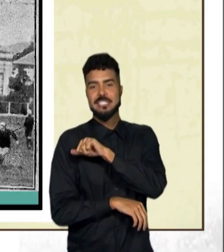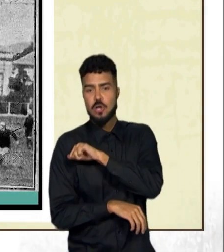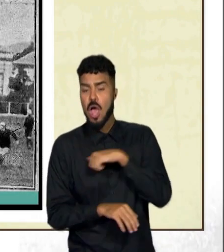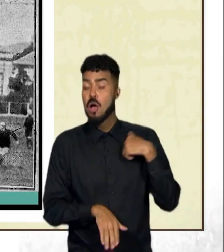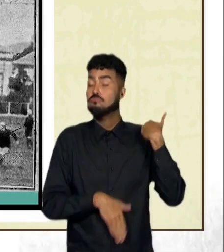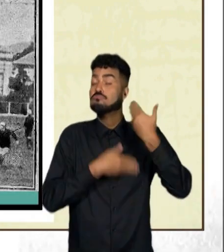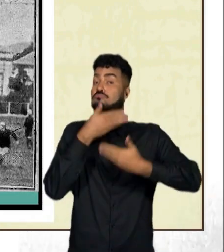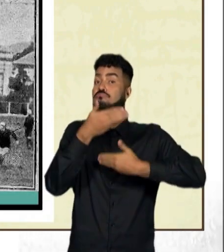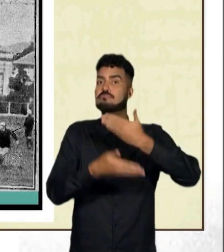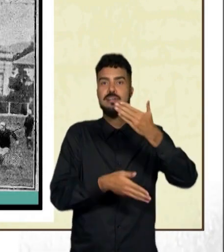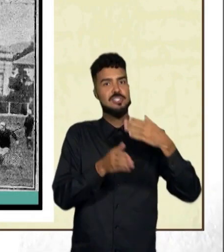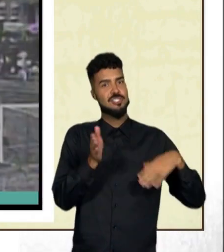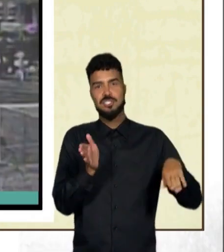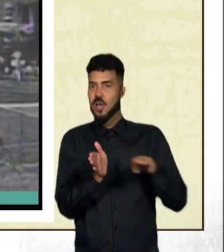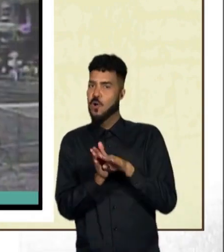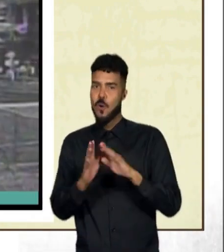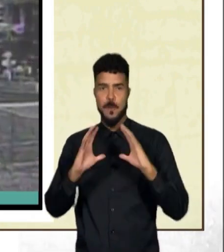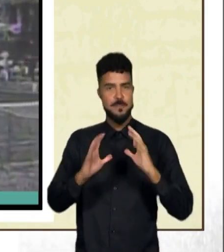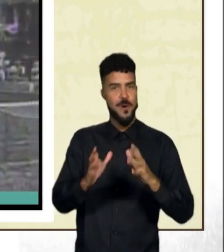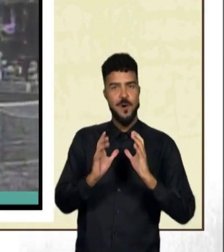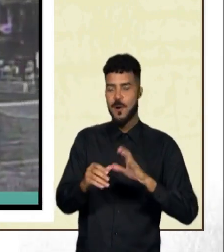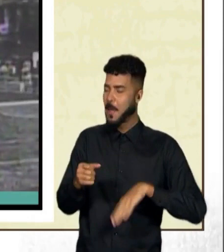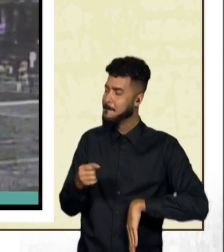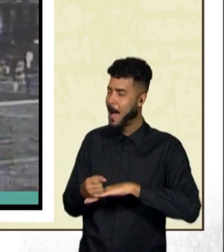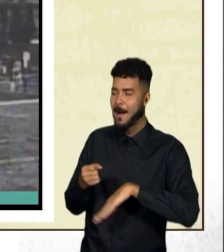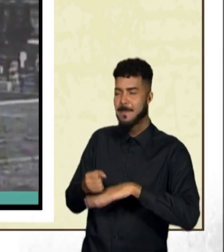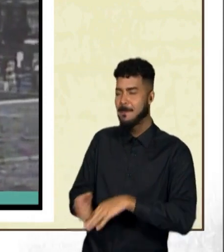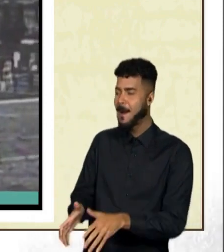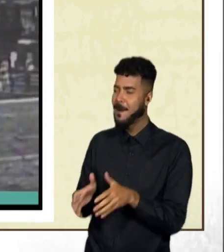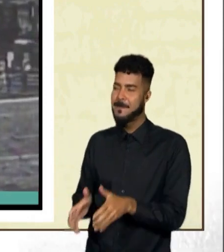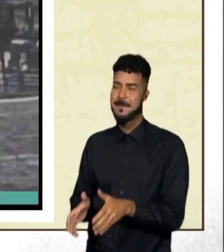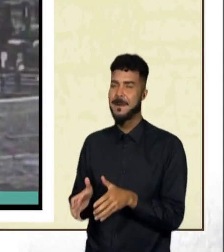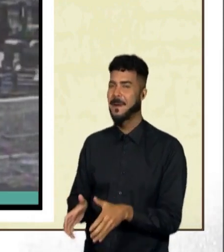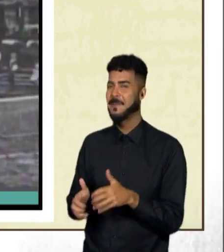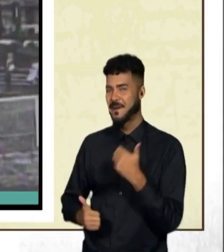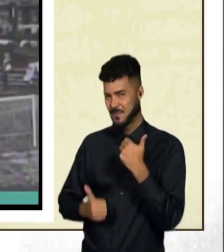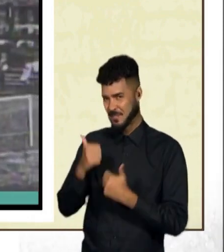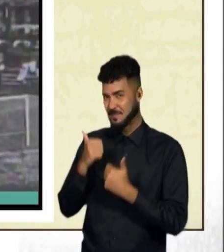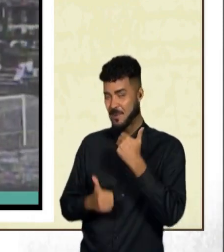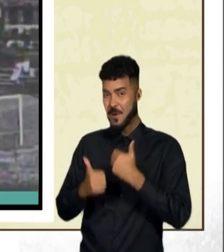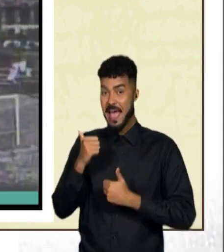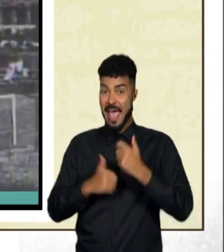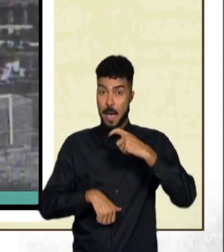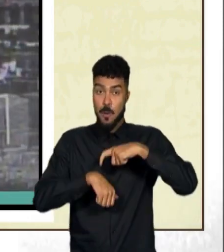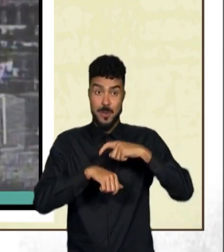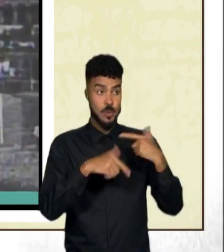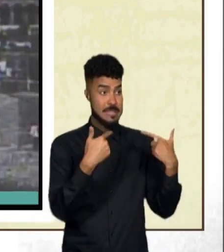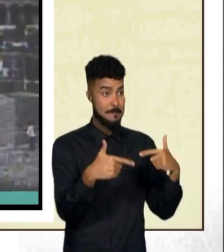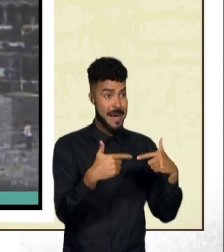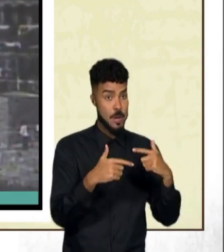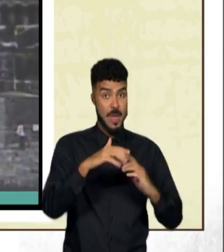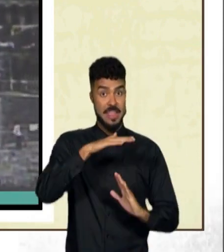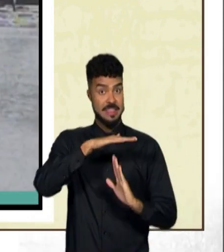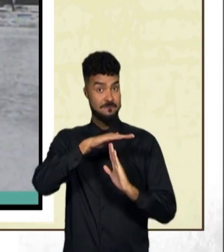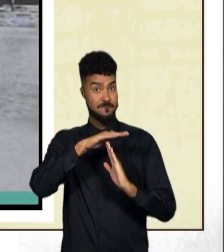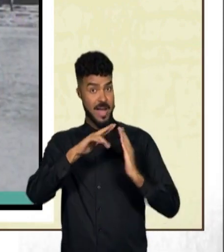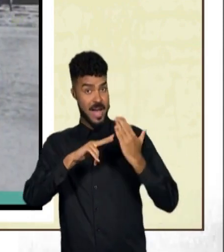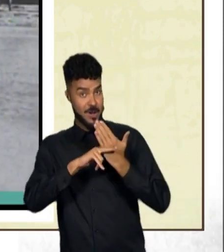para chegarem as primeiras bolas e as primeiras partidas de futebol ainda nos intervalos da